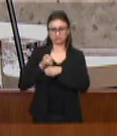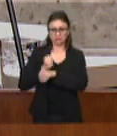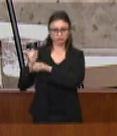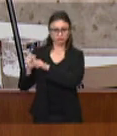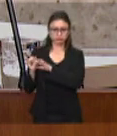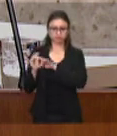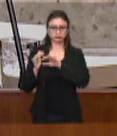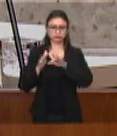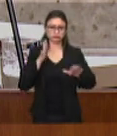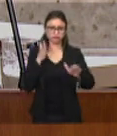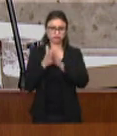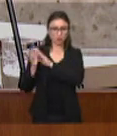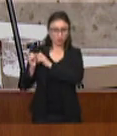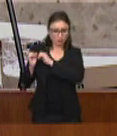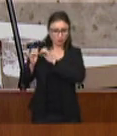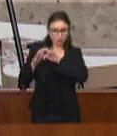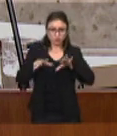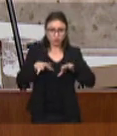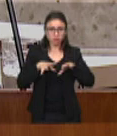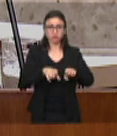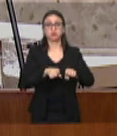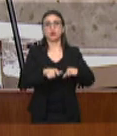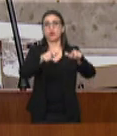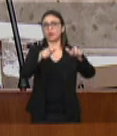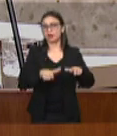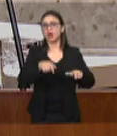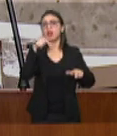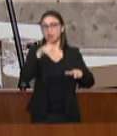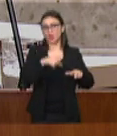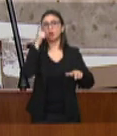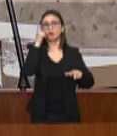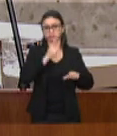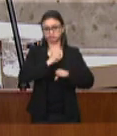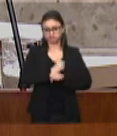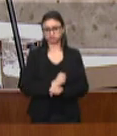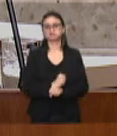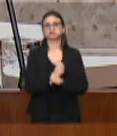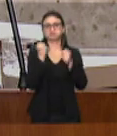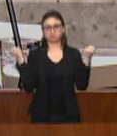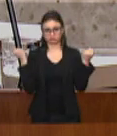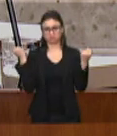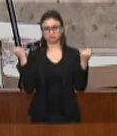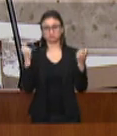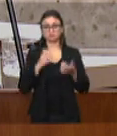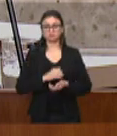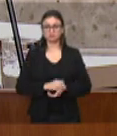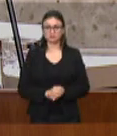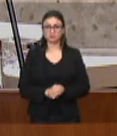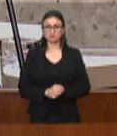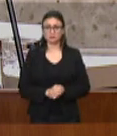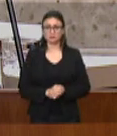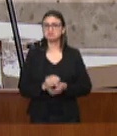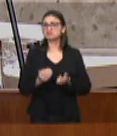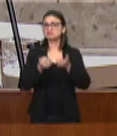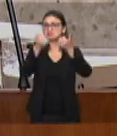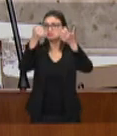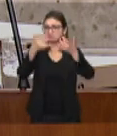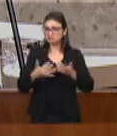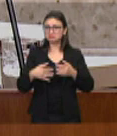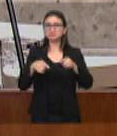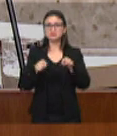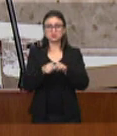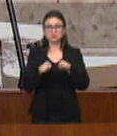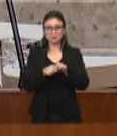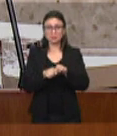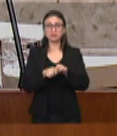que, em fuga, obtiveram ali a liberdade tão almejada. Explica Itan